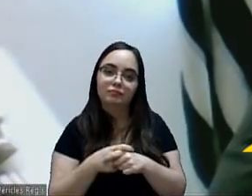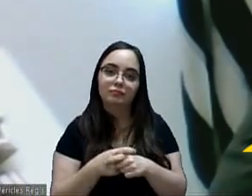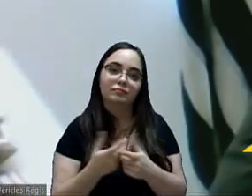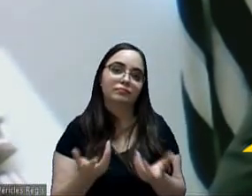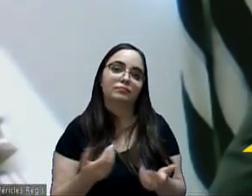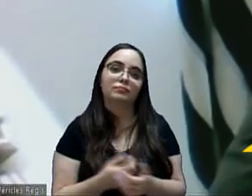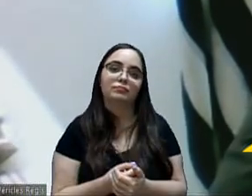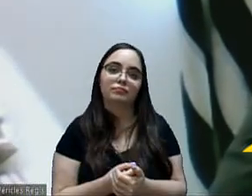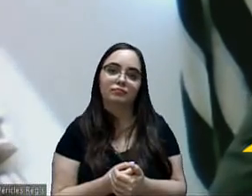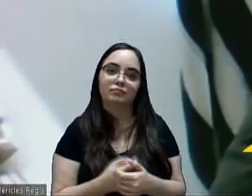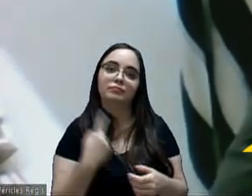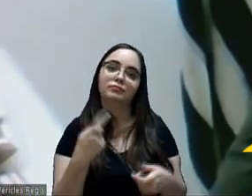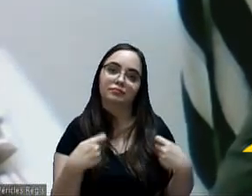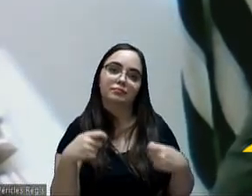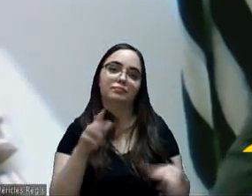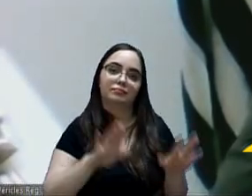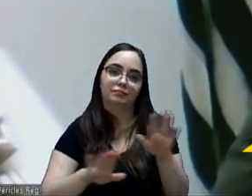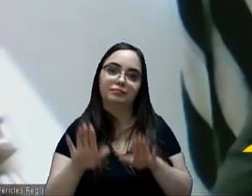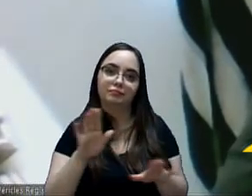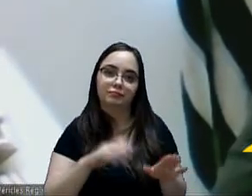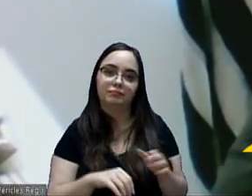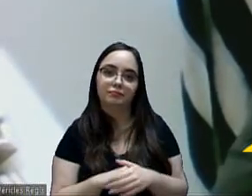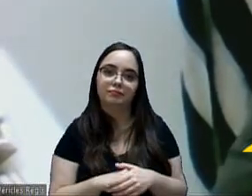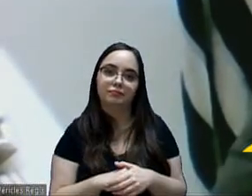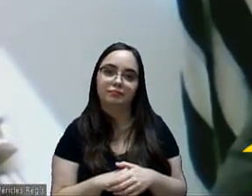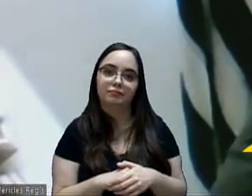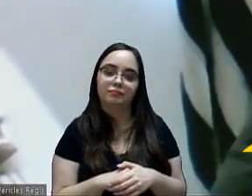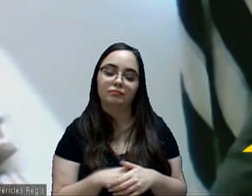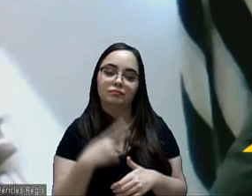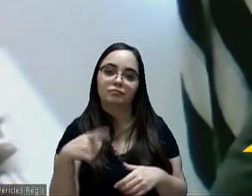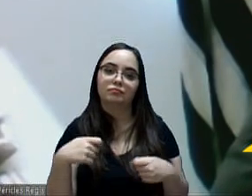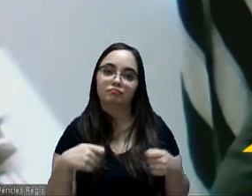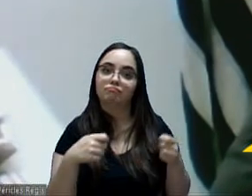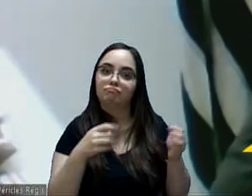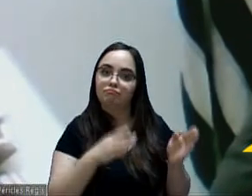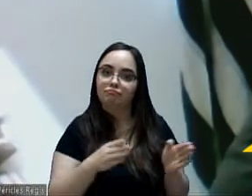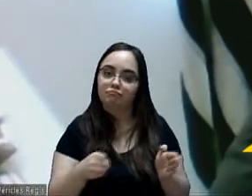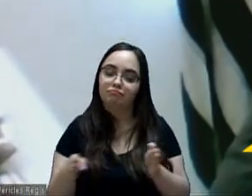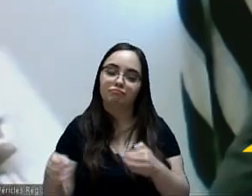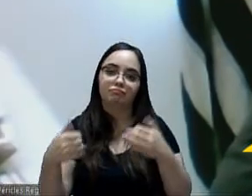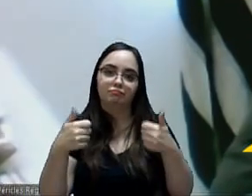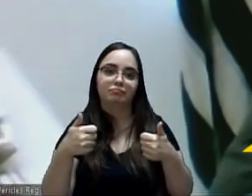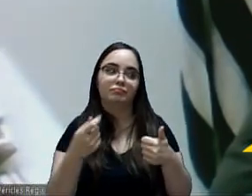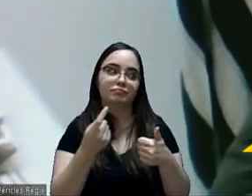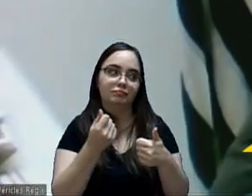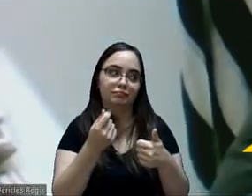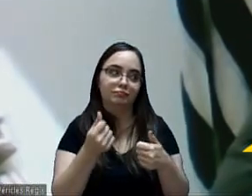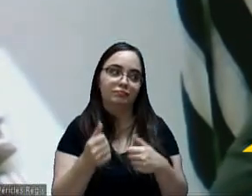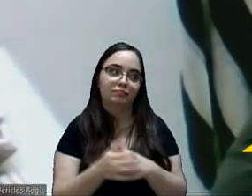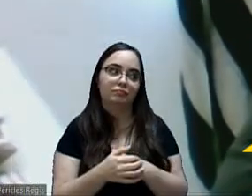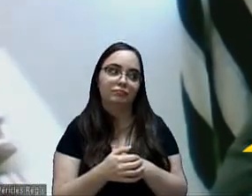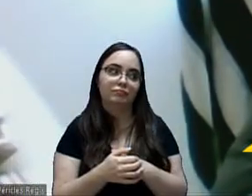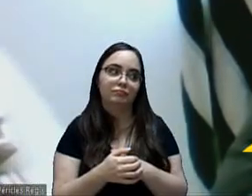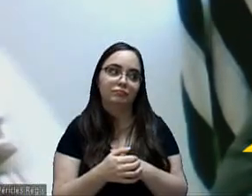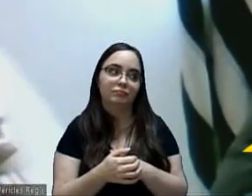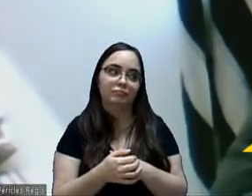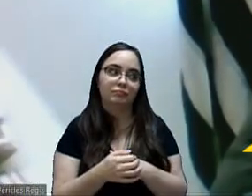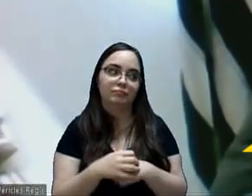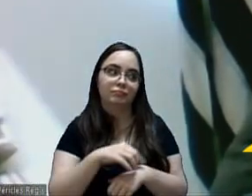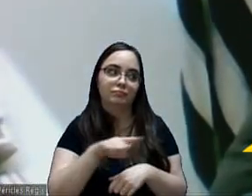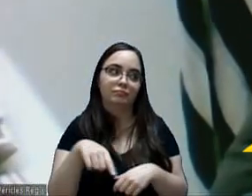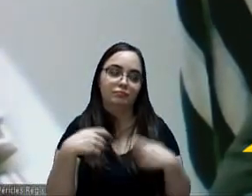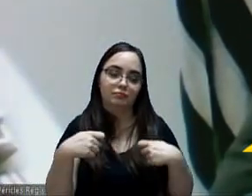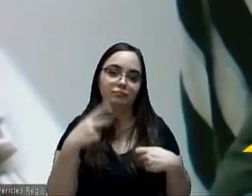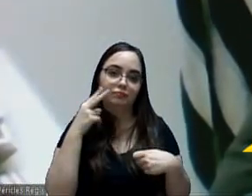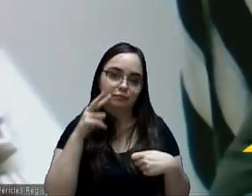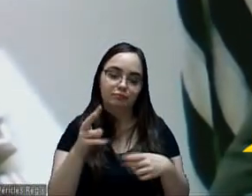Mas a gente tem que tomar esse cuidado de gerir bem esse valor, né? Acompanhar sim o